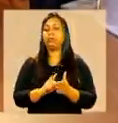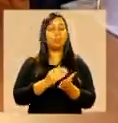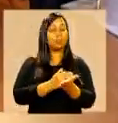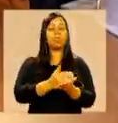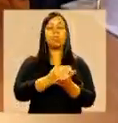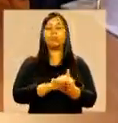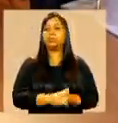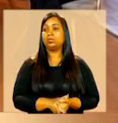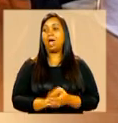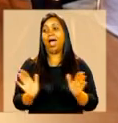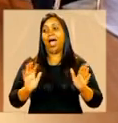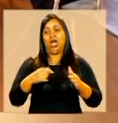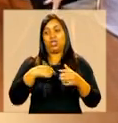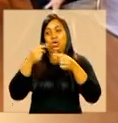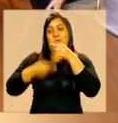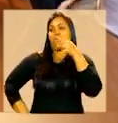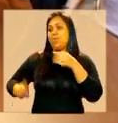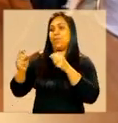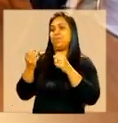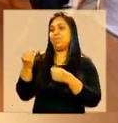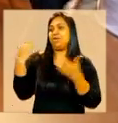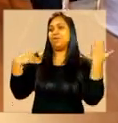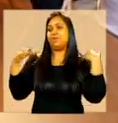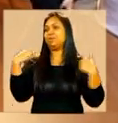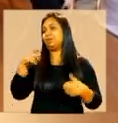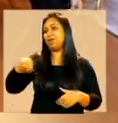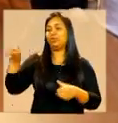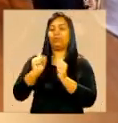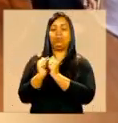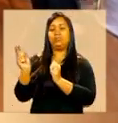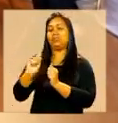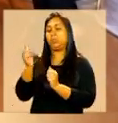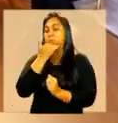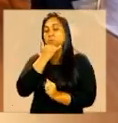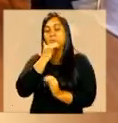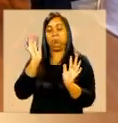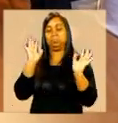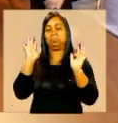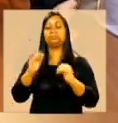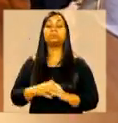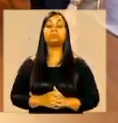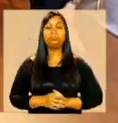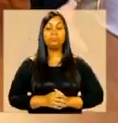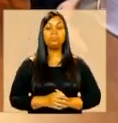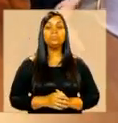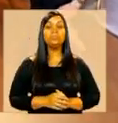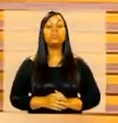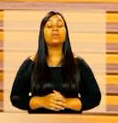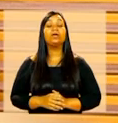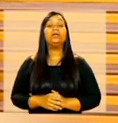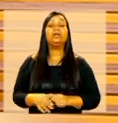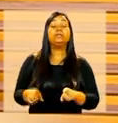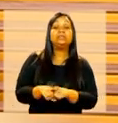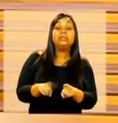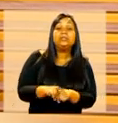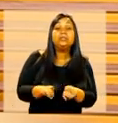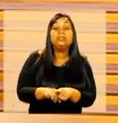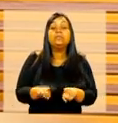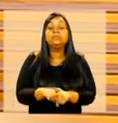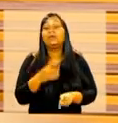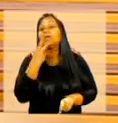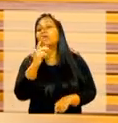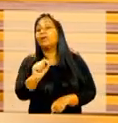viajar com vocês já. Não dá pra mim. Já ficava próximo. Ô, Carla,